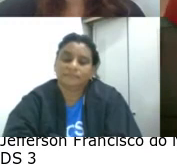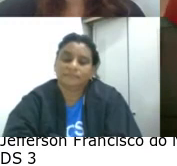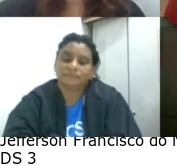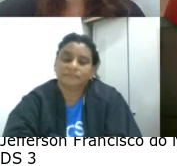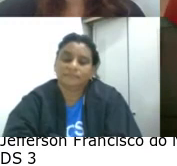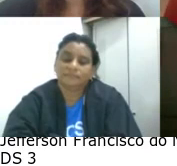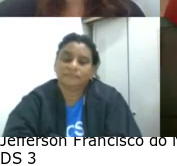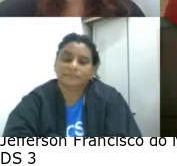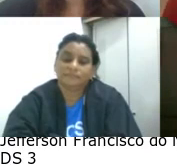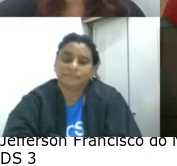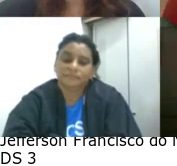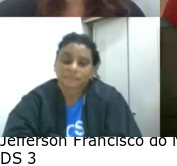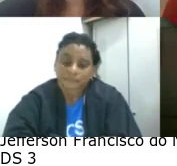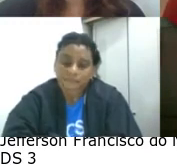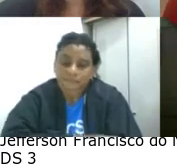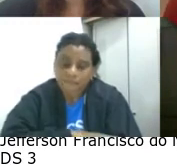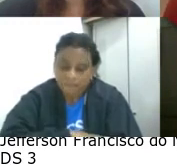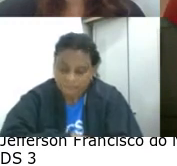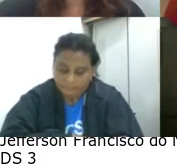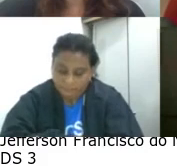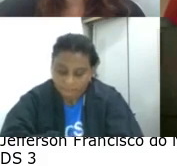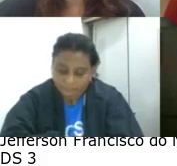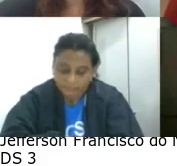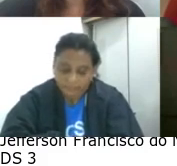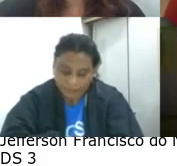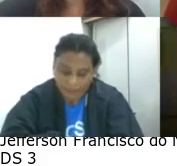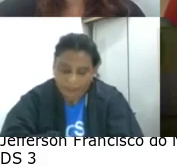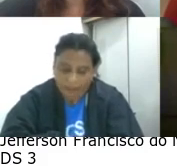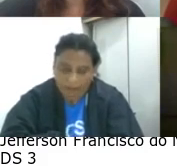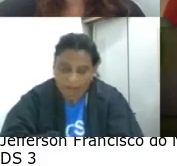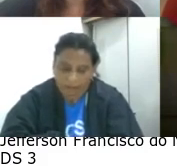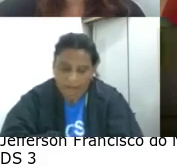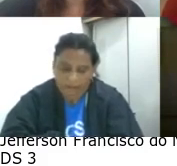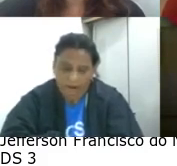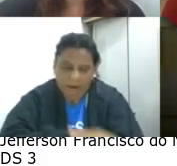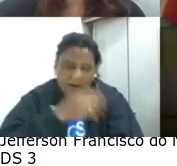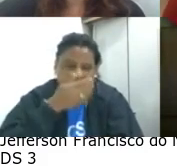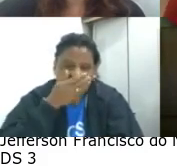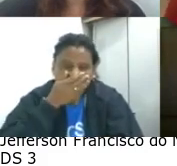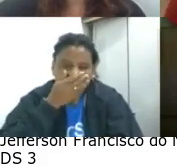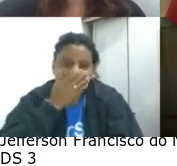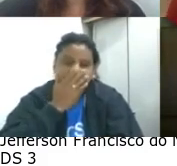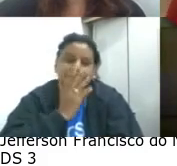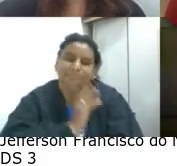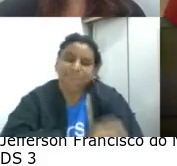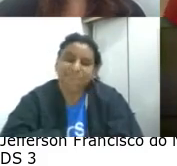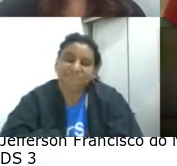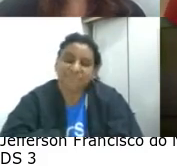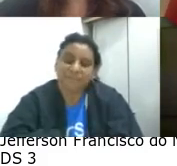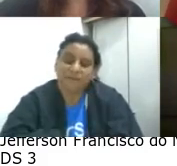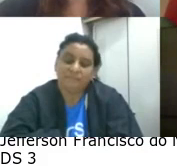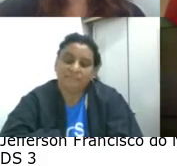não não tenha esse vínculo construído né são pessoas que moram dentro da comunidade e que